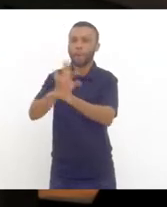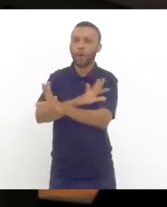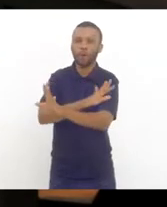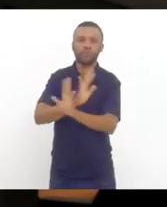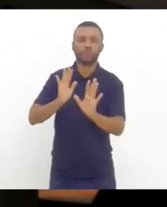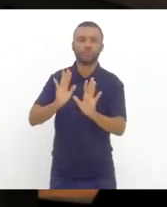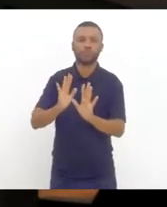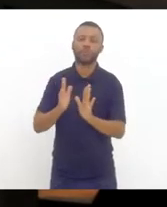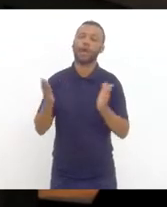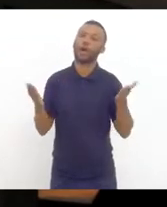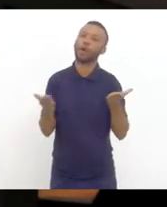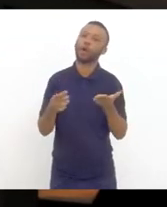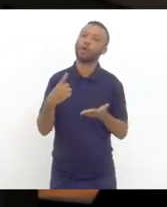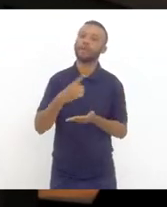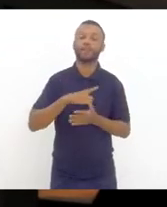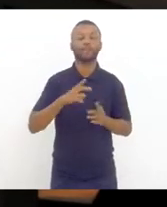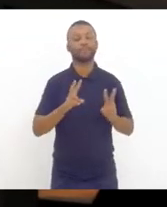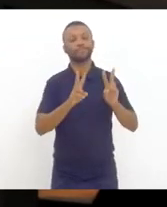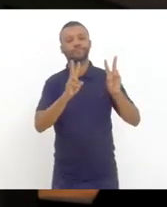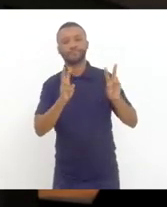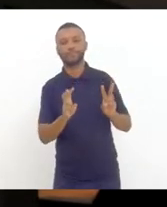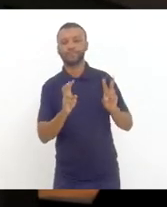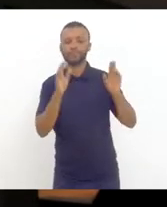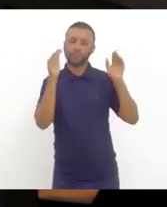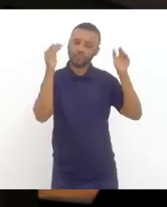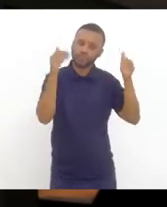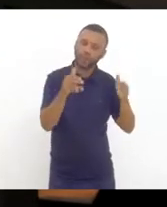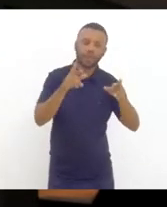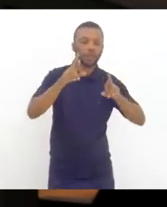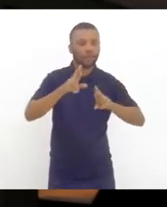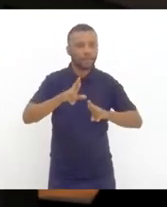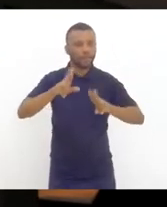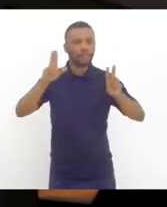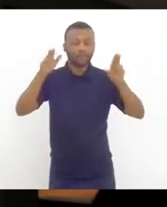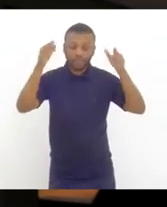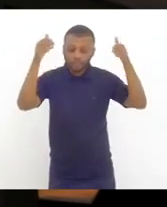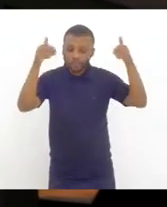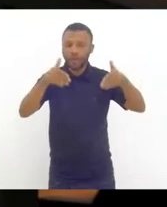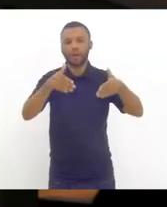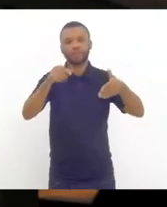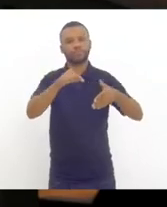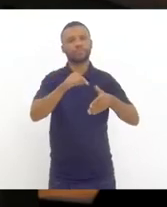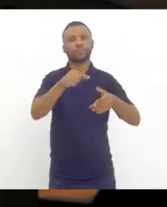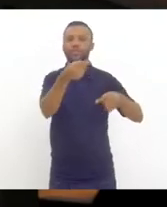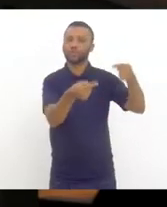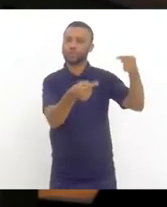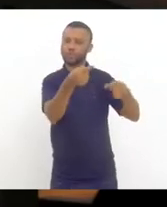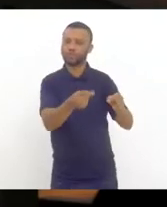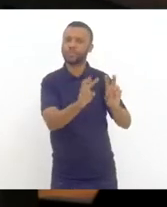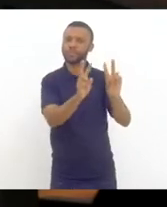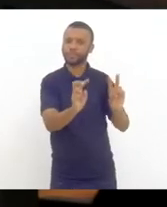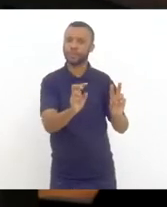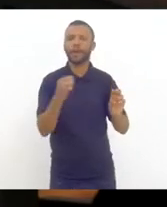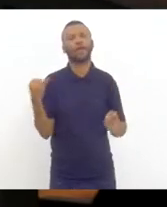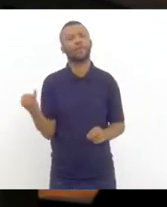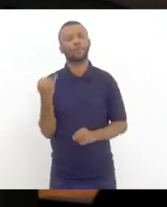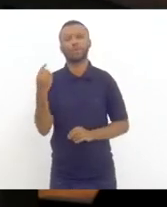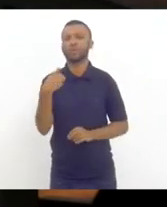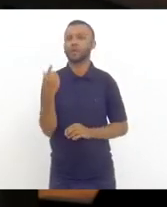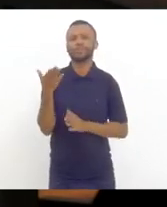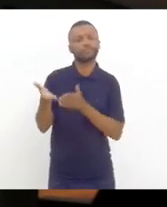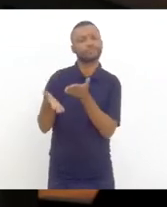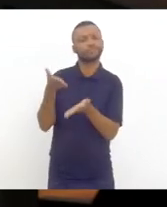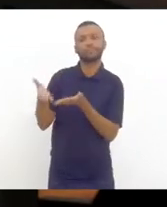a gente tem agora um assunto versando completamente sobre esse assunto. Então, é muito importante que a gente trate, até porque isso